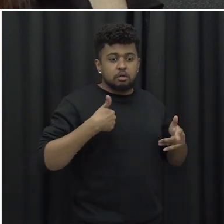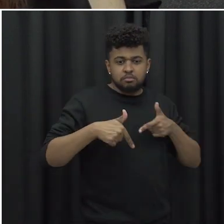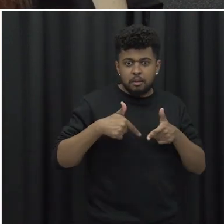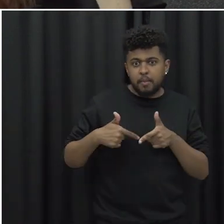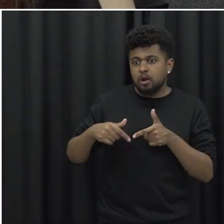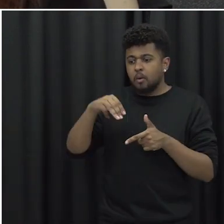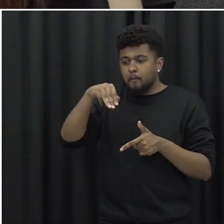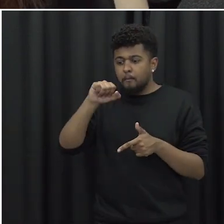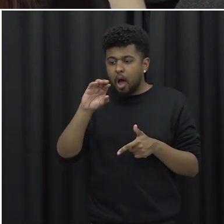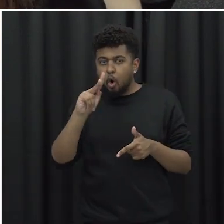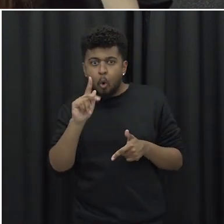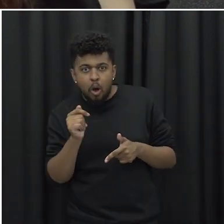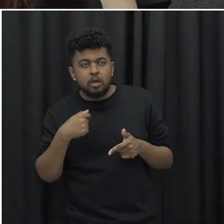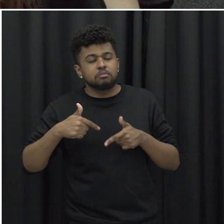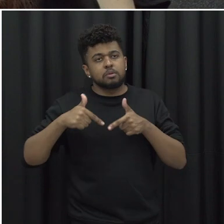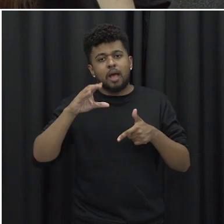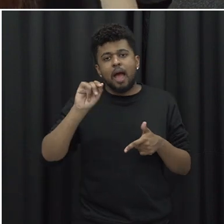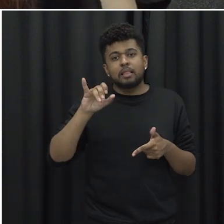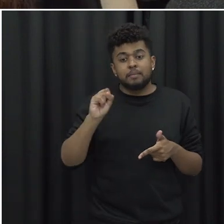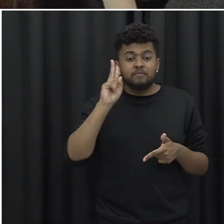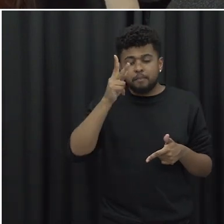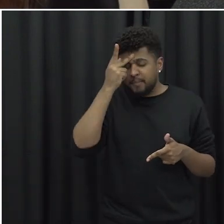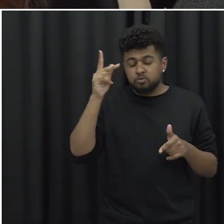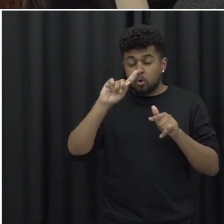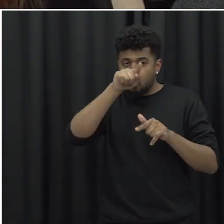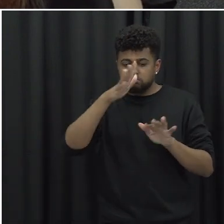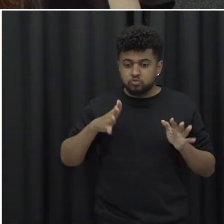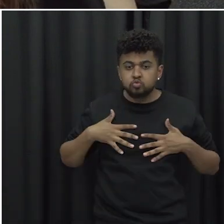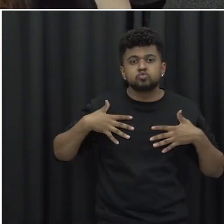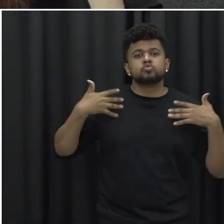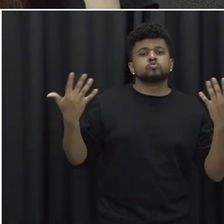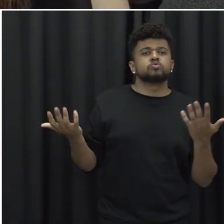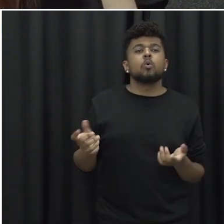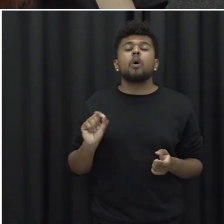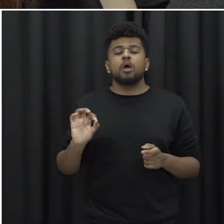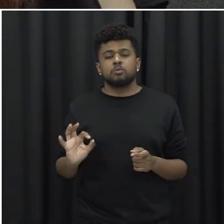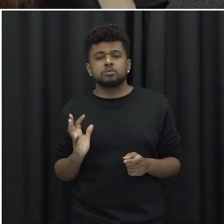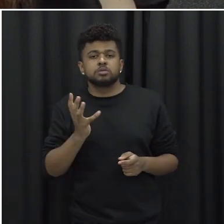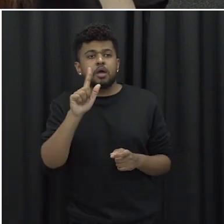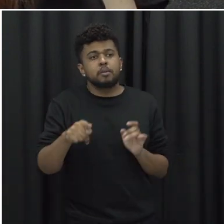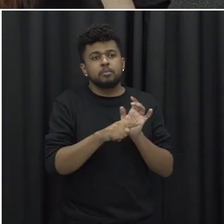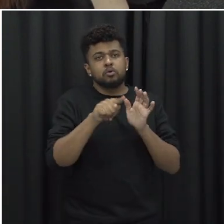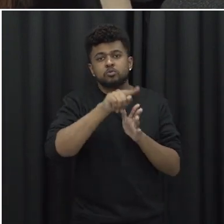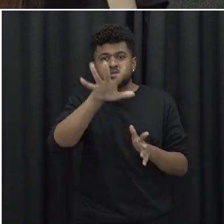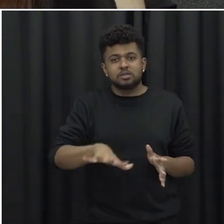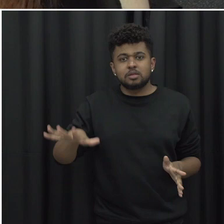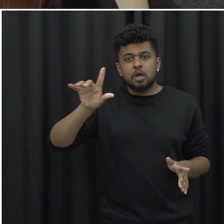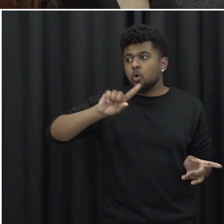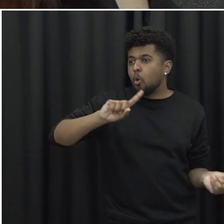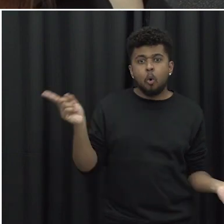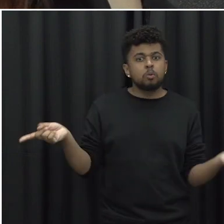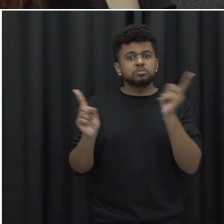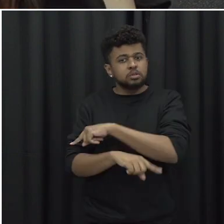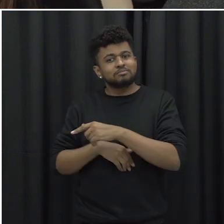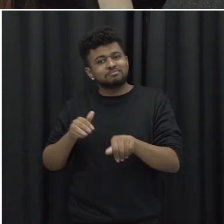aconteceu foi o cenário contrário ao longo do tempo, porque a gente viu que as pessoas recebiam isso muito bem. E a gente viu que as pessoas